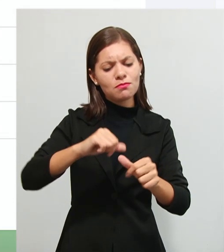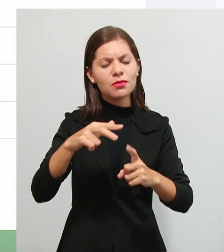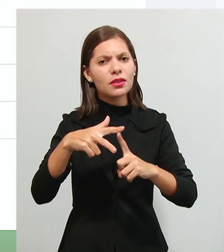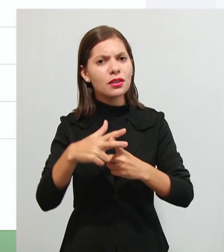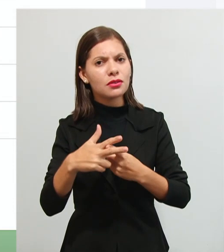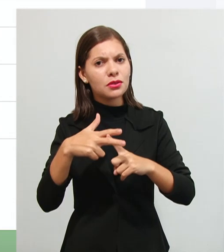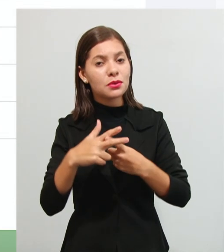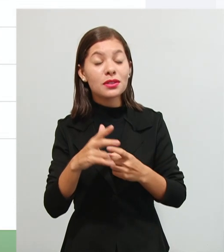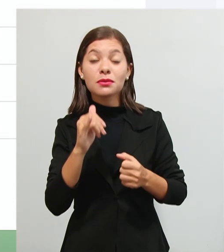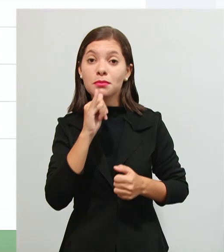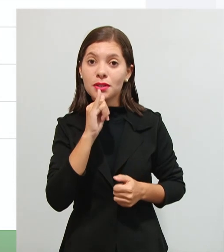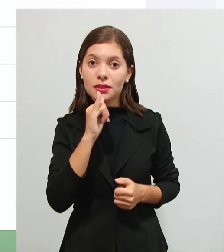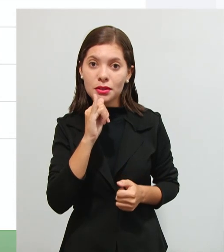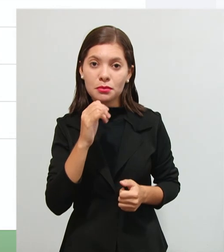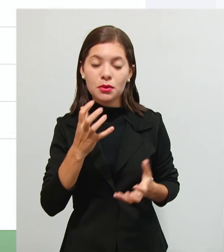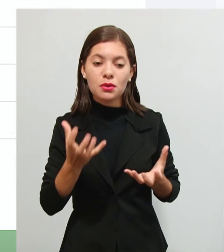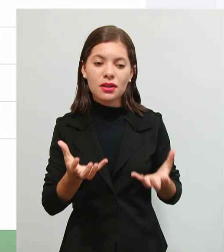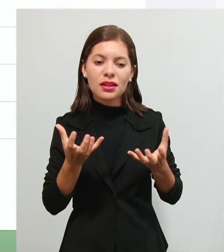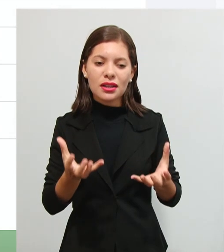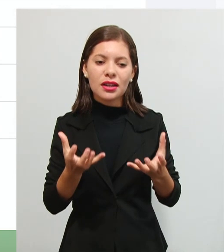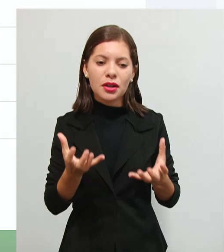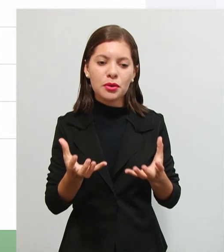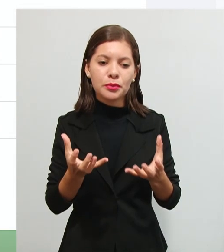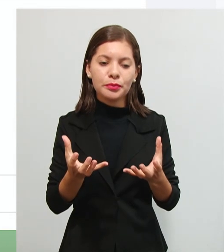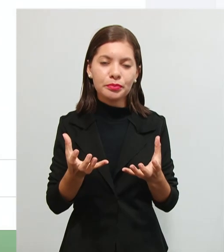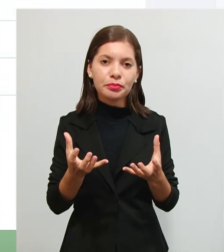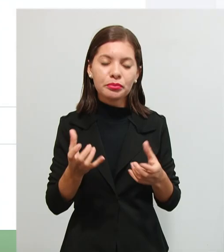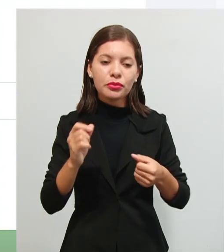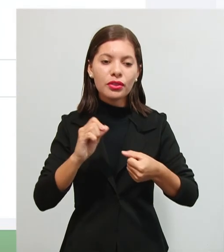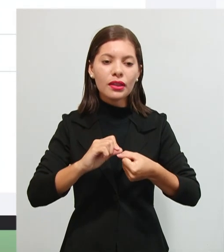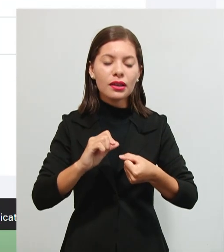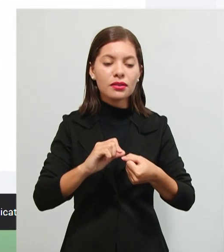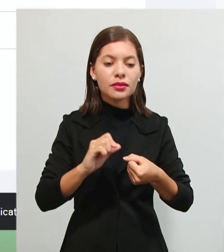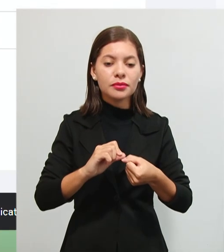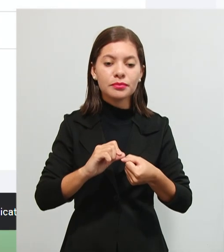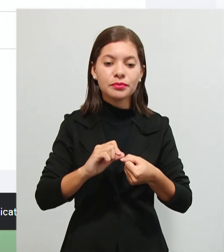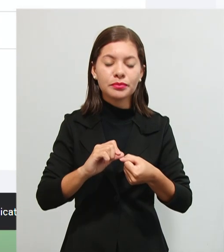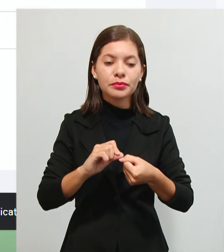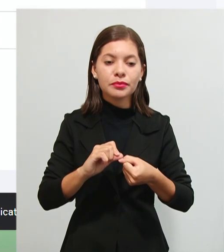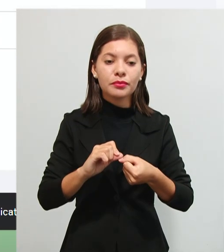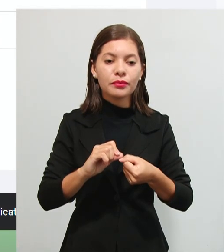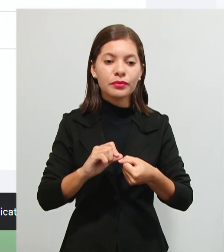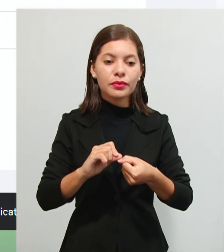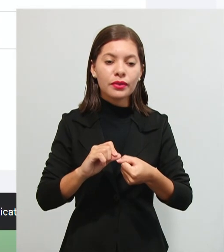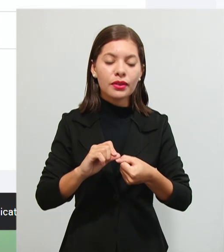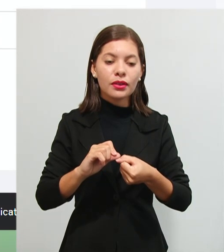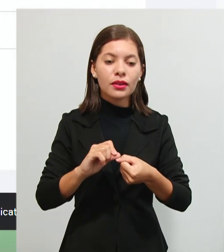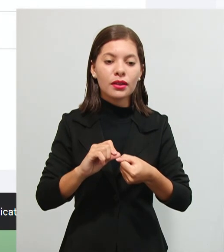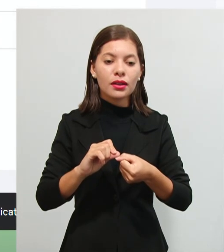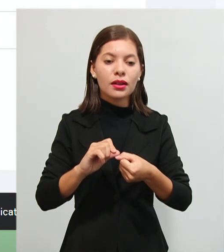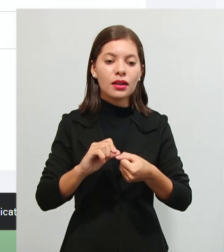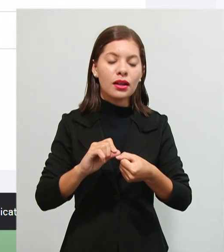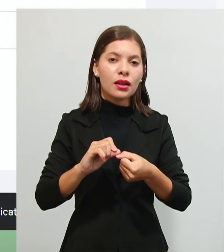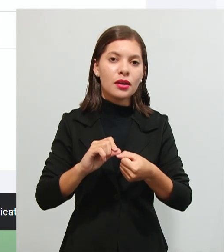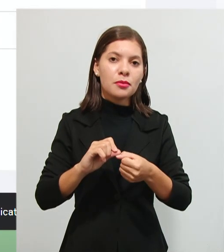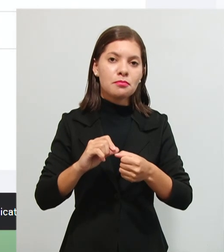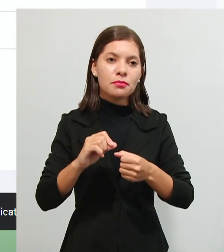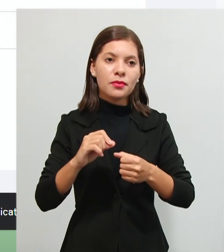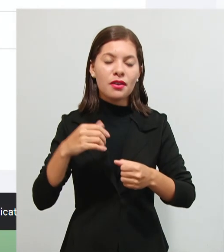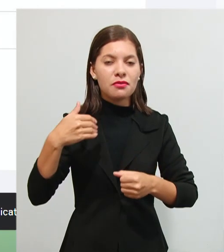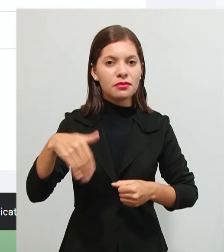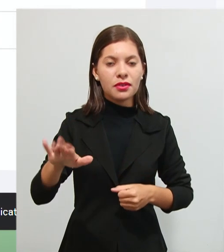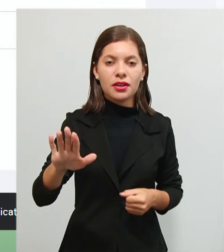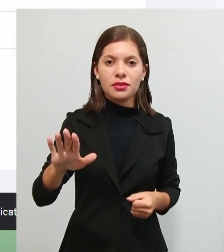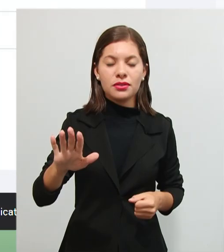configurações. Por exemplo, se eu quero fazer restrição, se eu quero atrelar alguma condição de conclusão e etc.